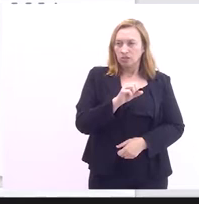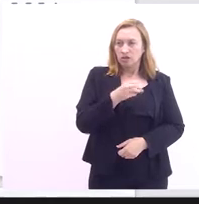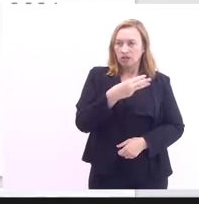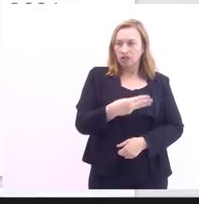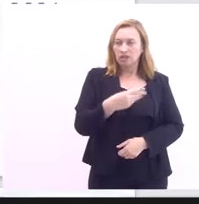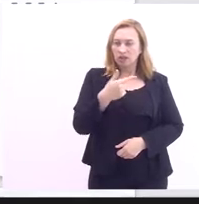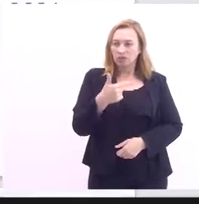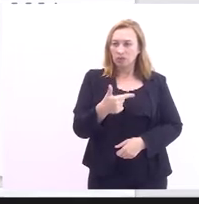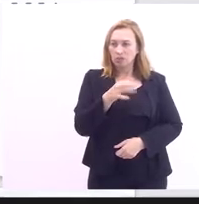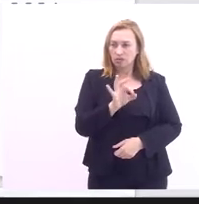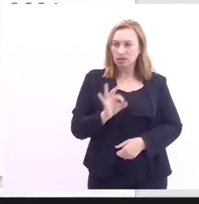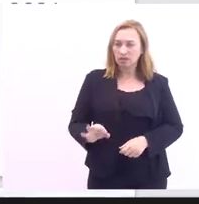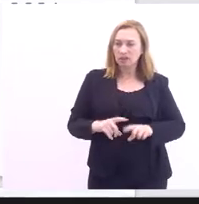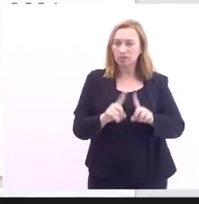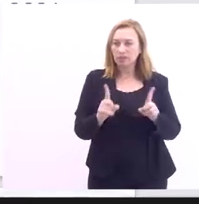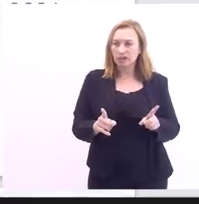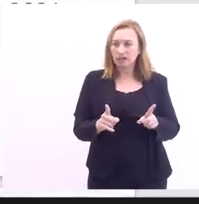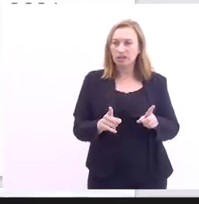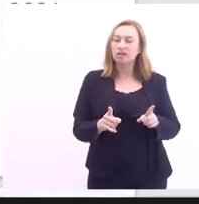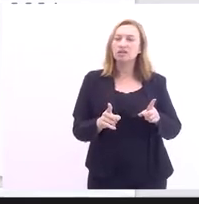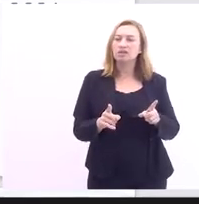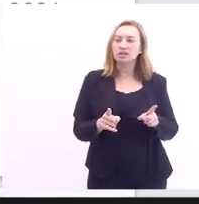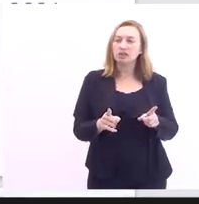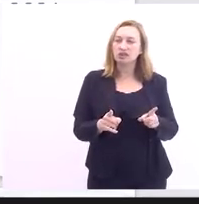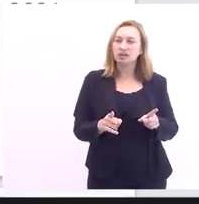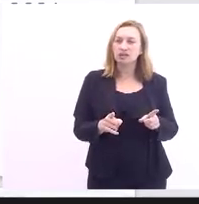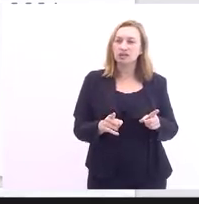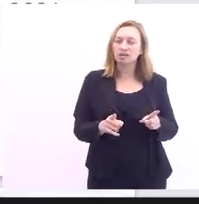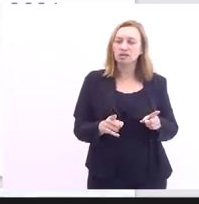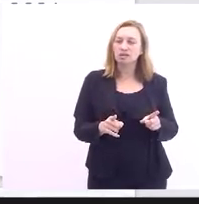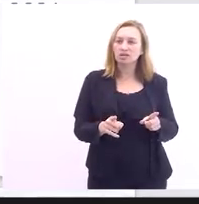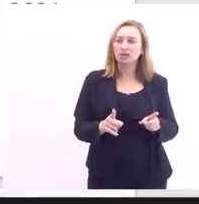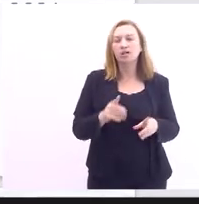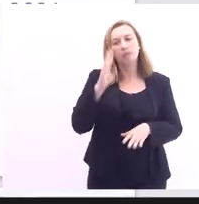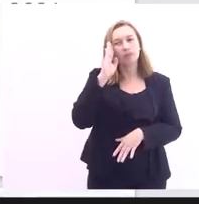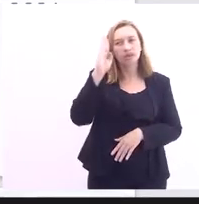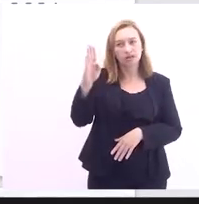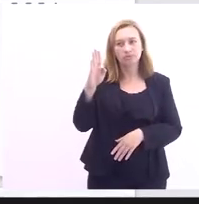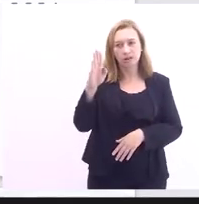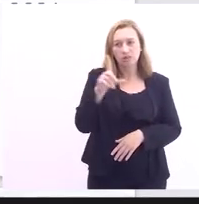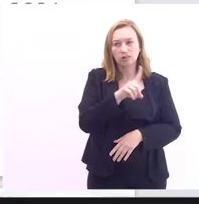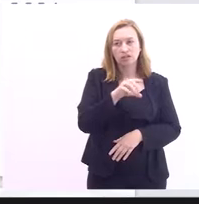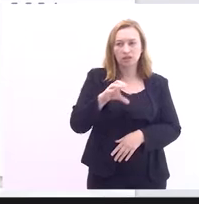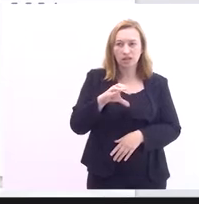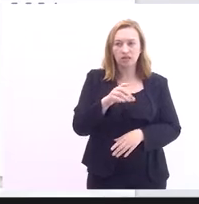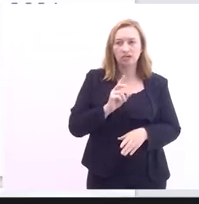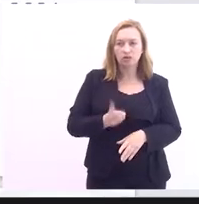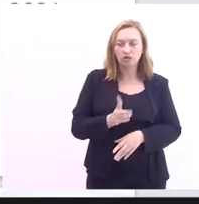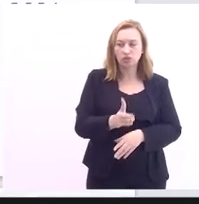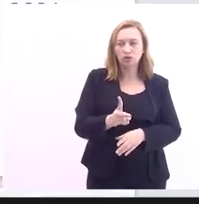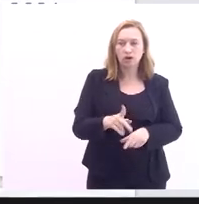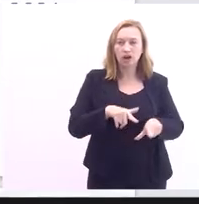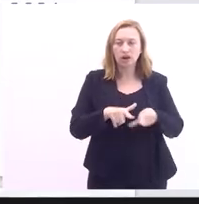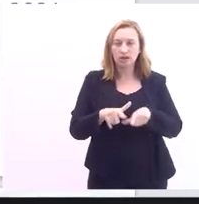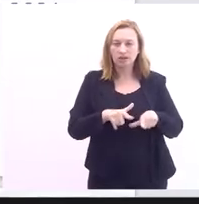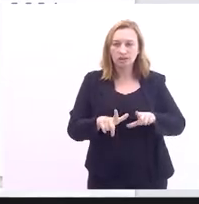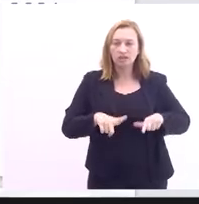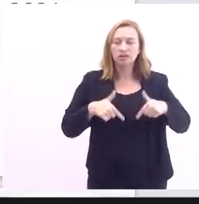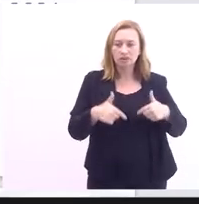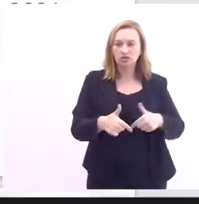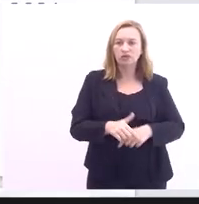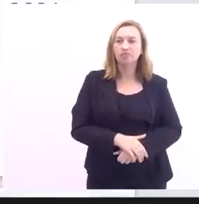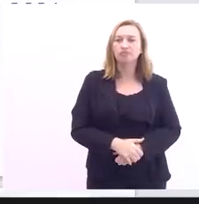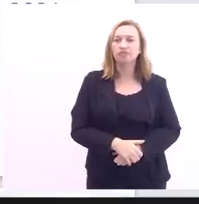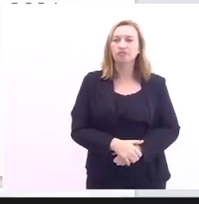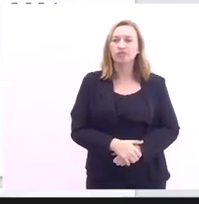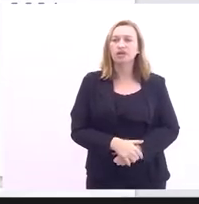mais aceitável, mas a duração ainda é o ponto principal que a gente vai continuar atuando. Esse